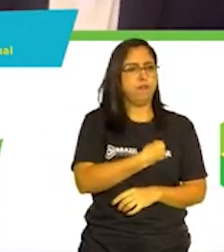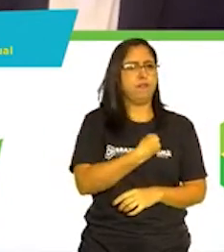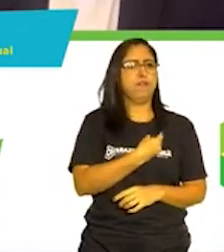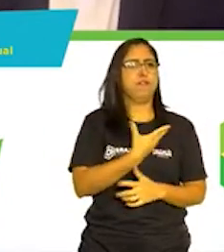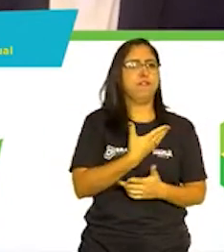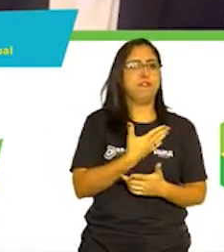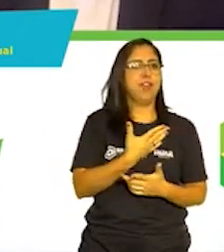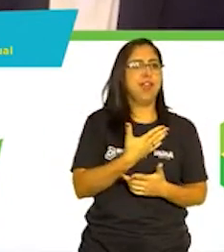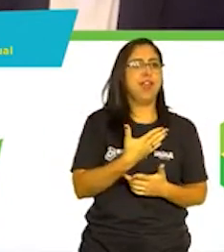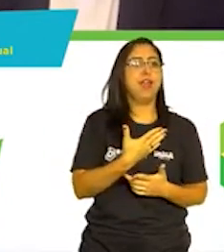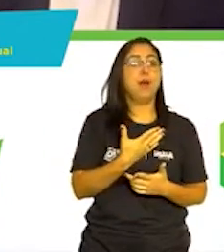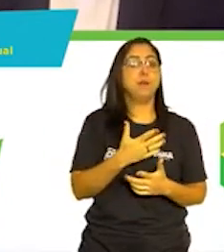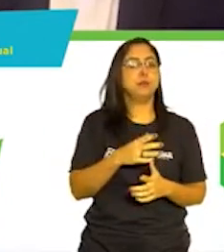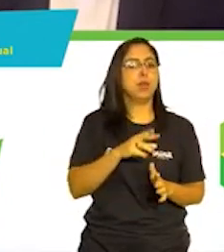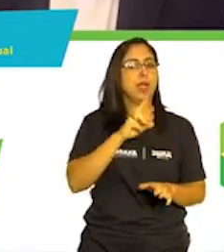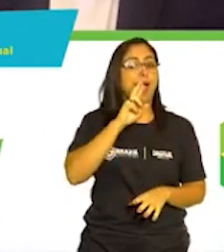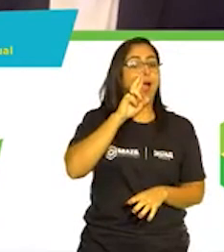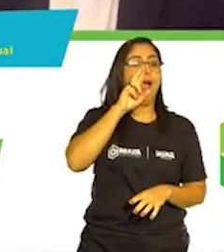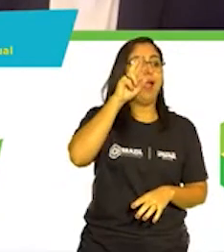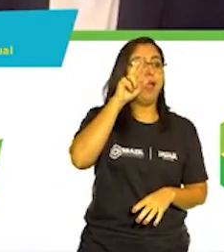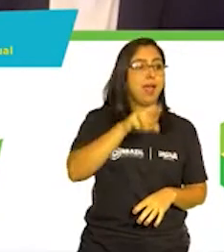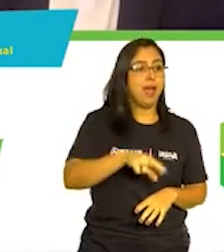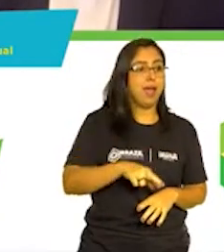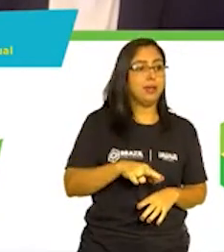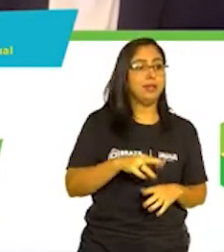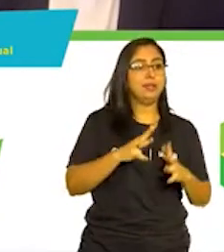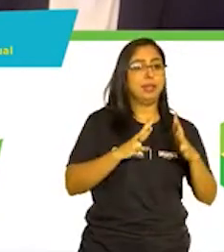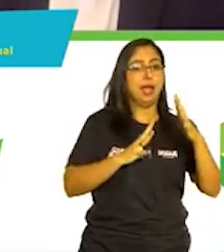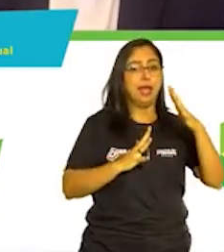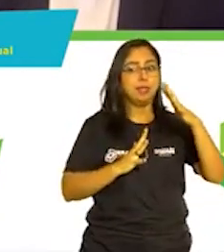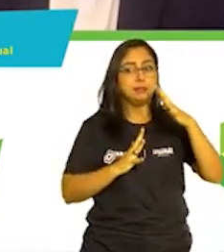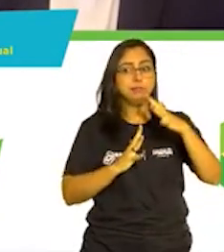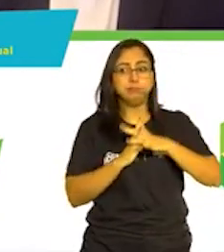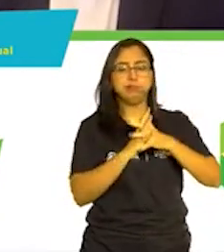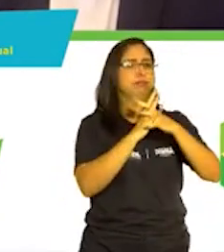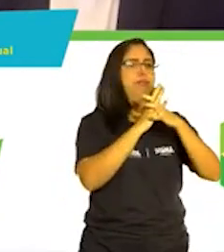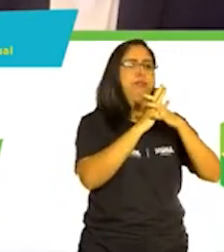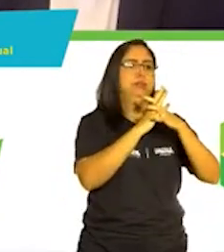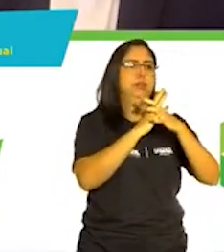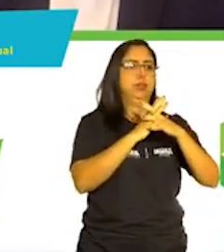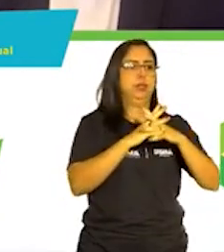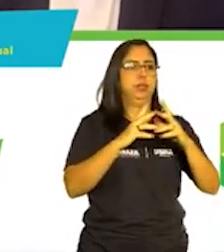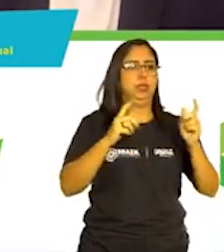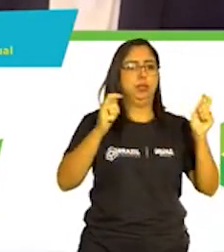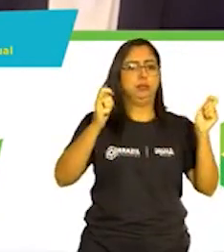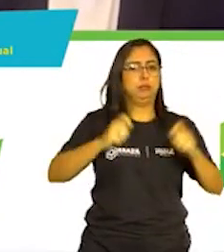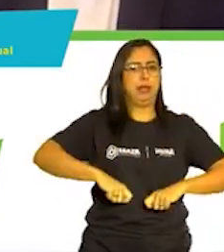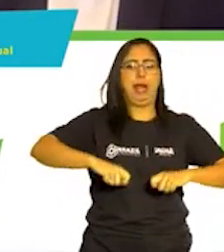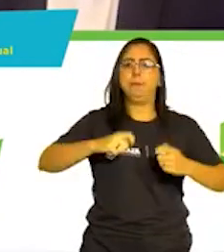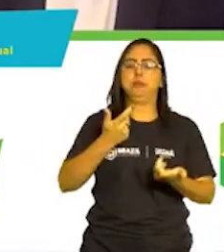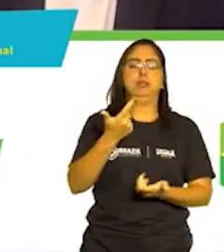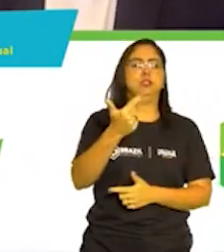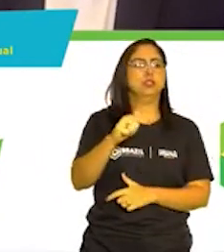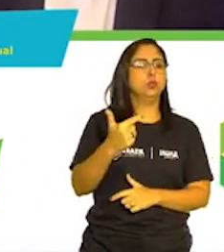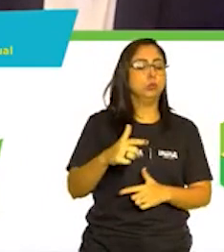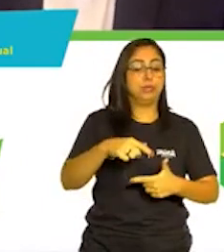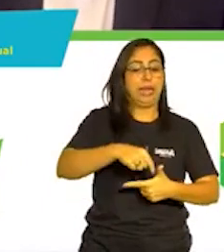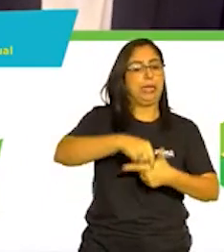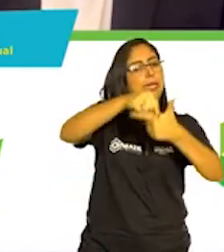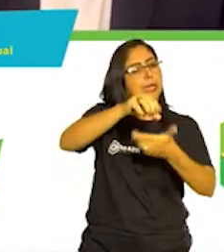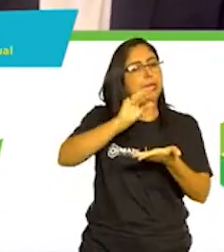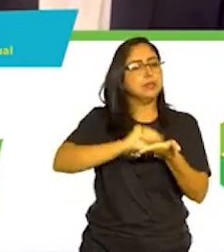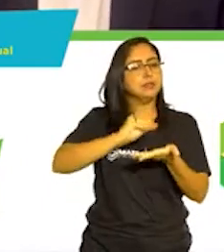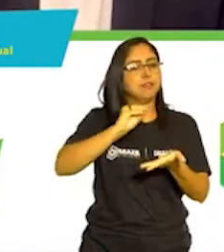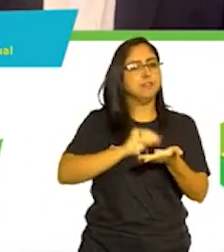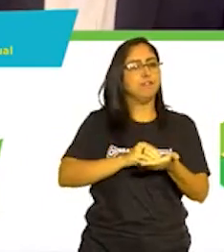da incompetência na gestão pública em todas as áreas, a Helena falou em falta de liderança, em